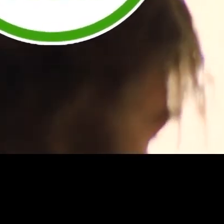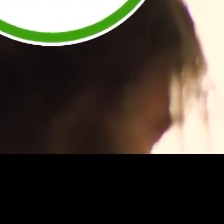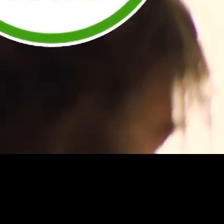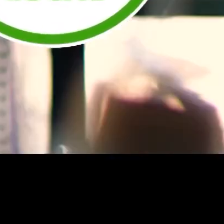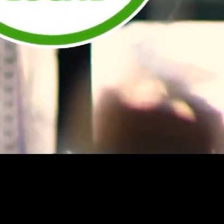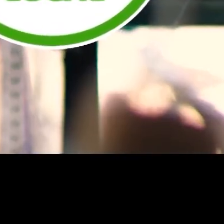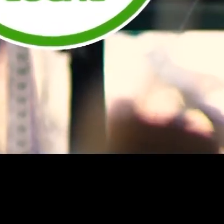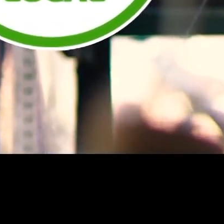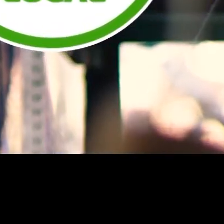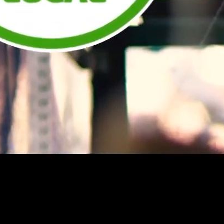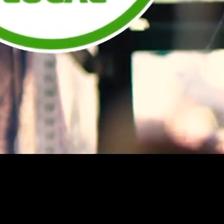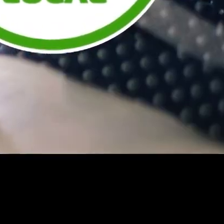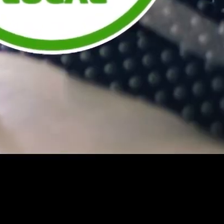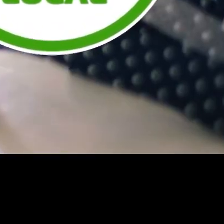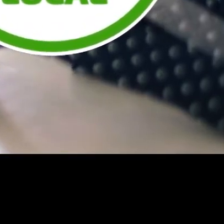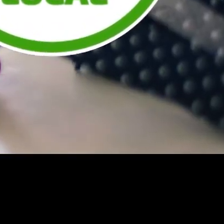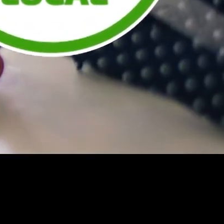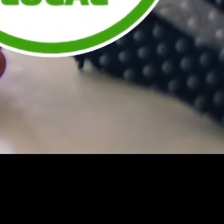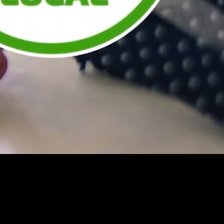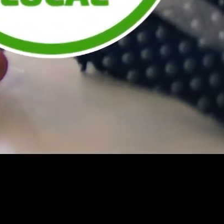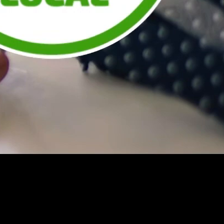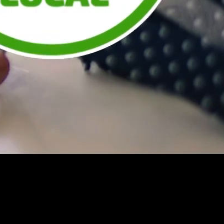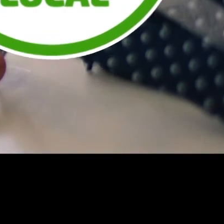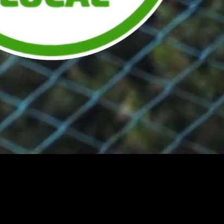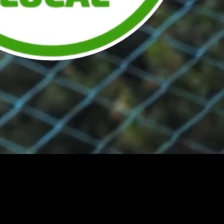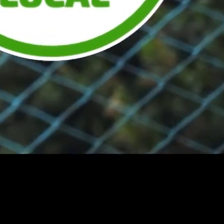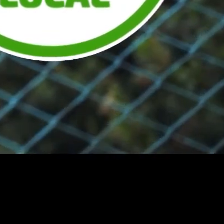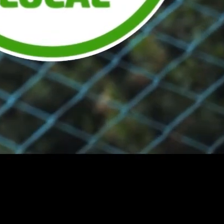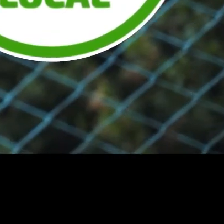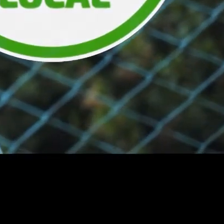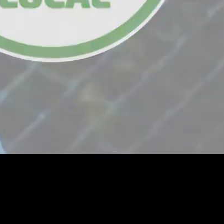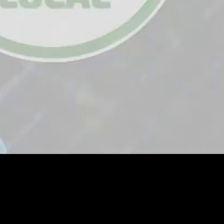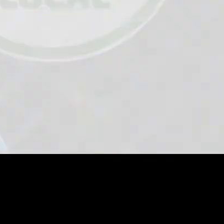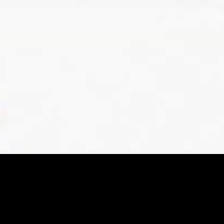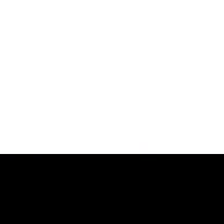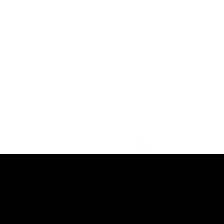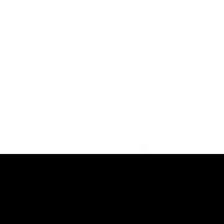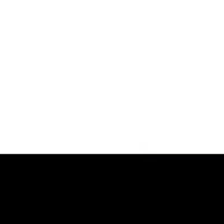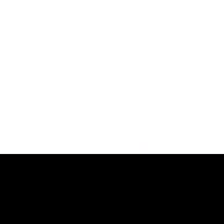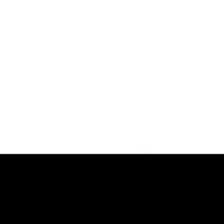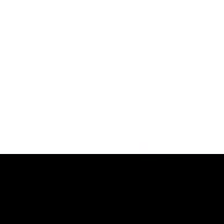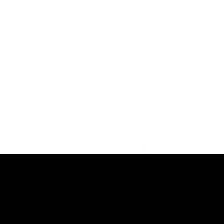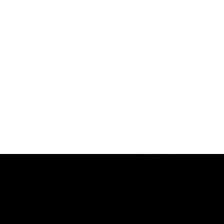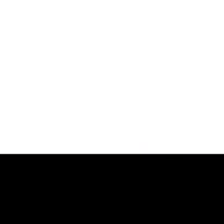do movimento Eu Coopero com a Economia Local. Vamos juntos contribuir com quem é daqui.